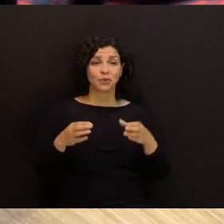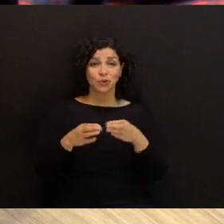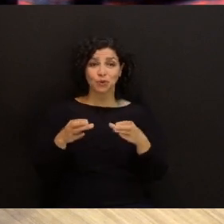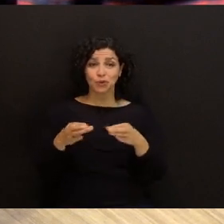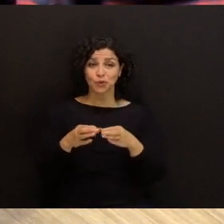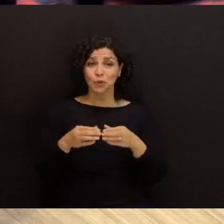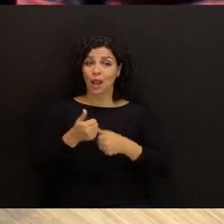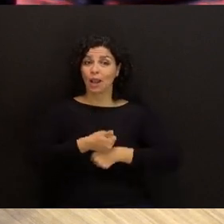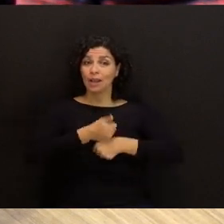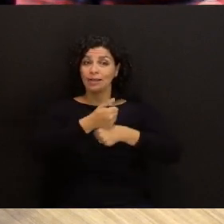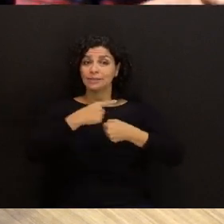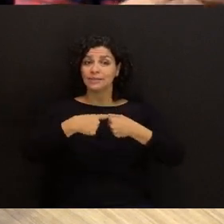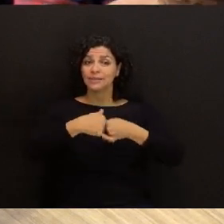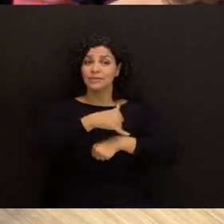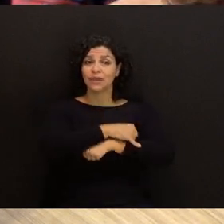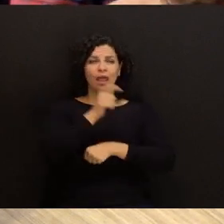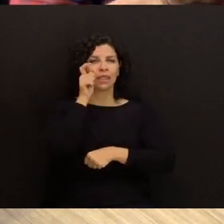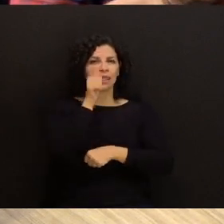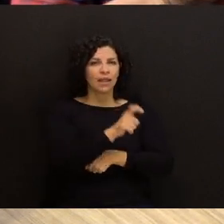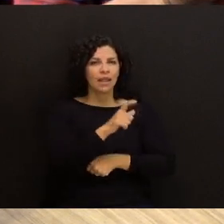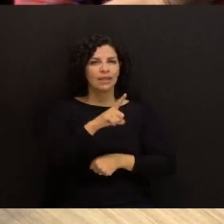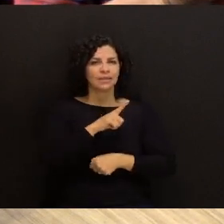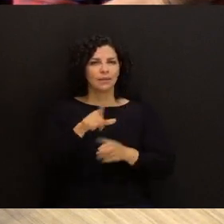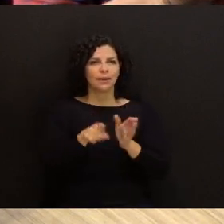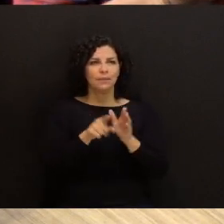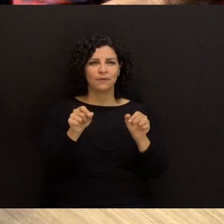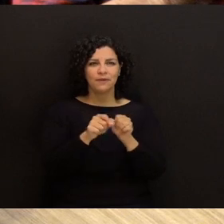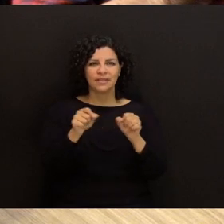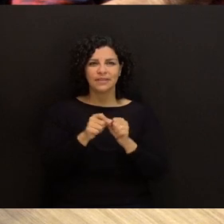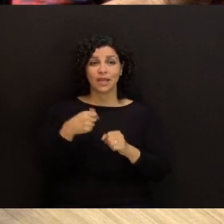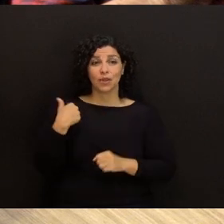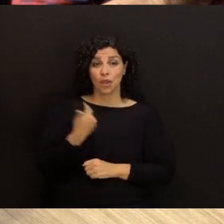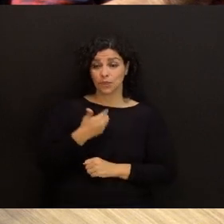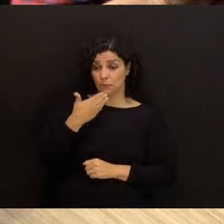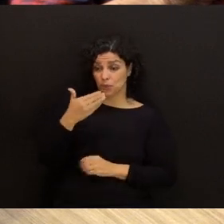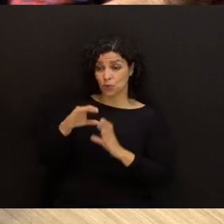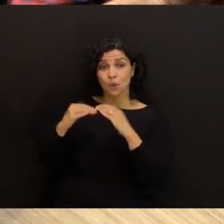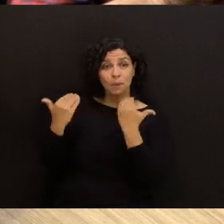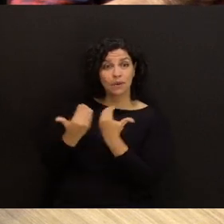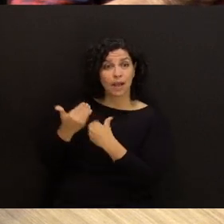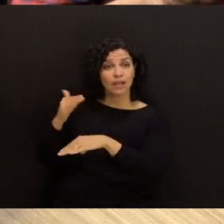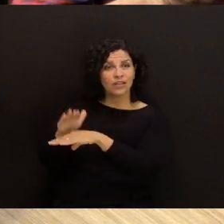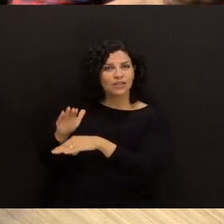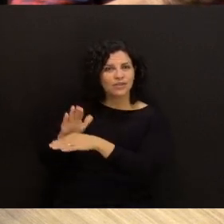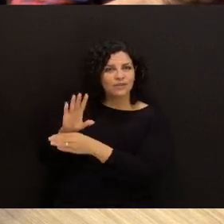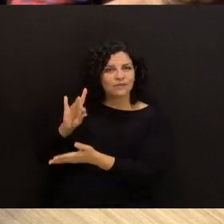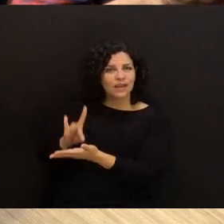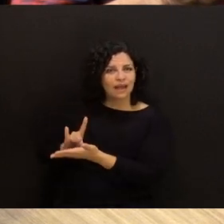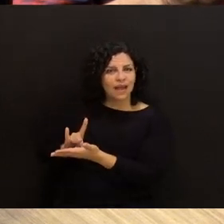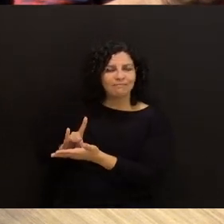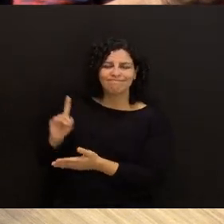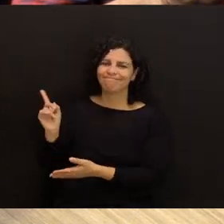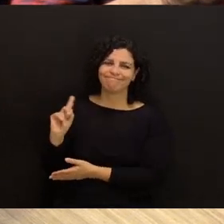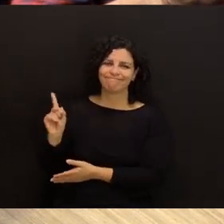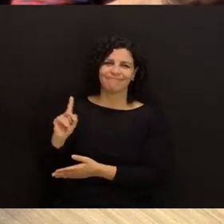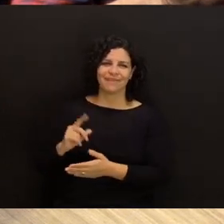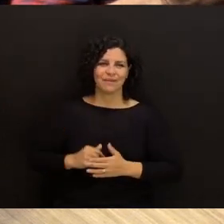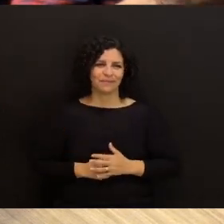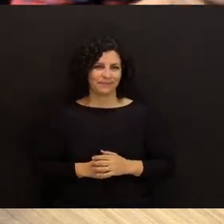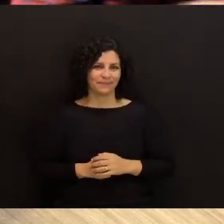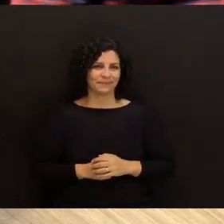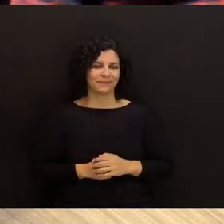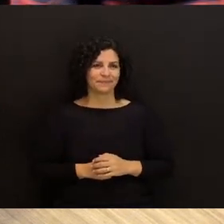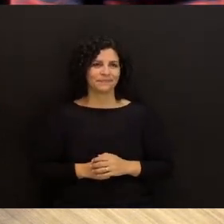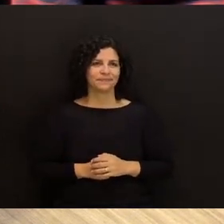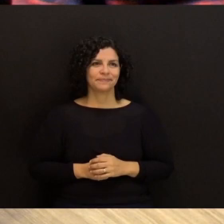de São José dos Pinhais não tem interesse em realizar os pedidos da Comunidade dos vereadores que estão fiscalizando